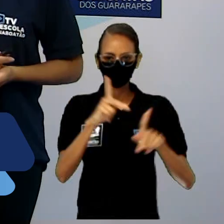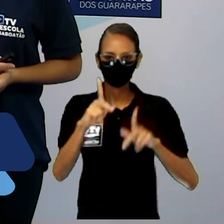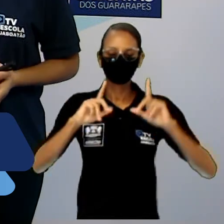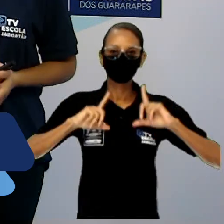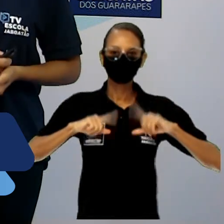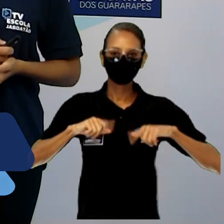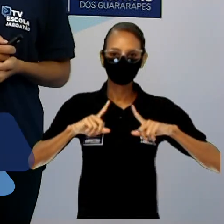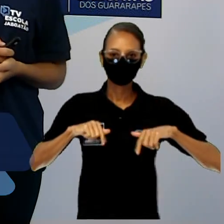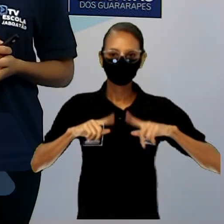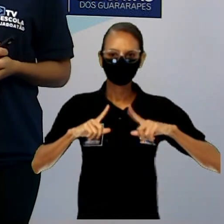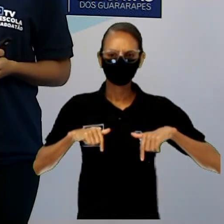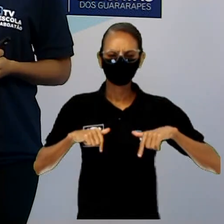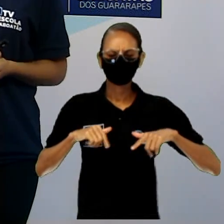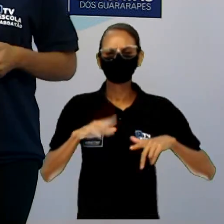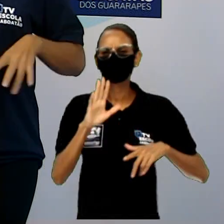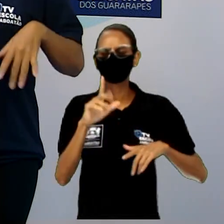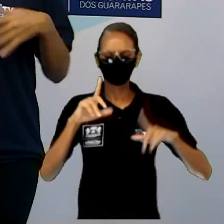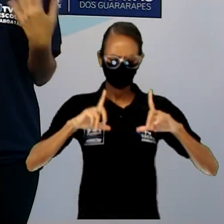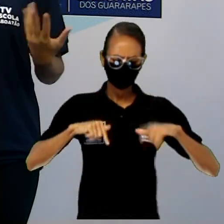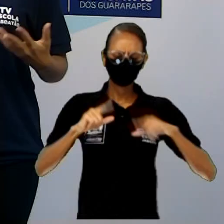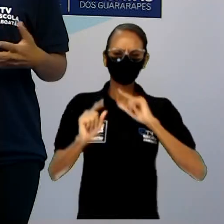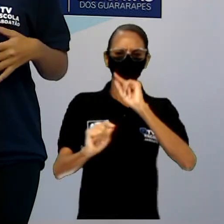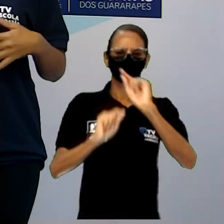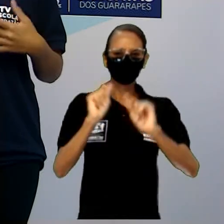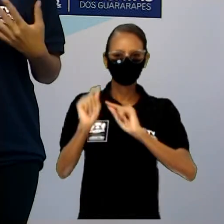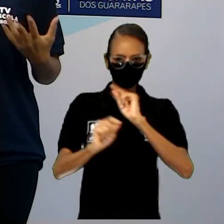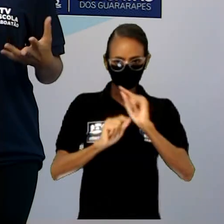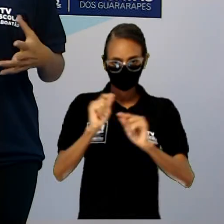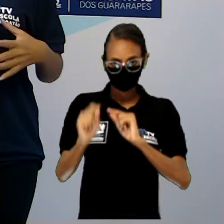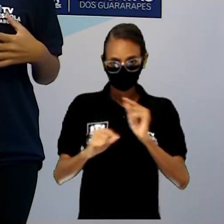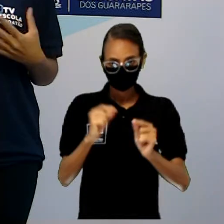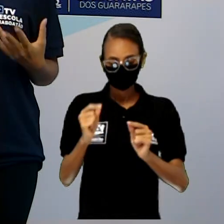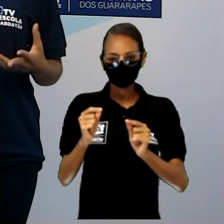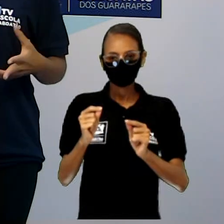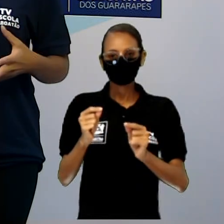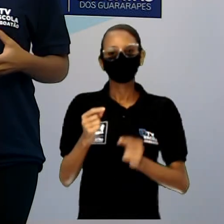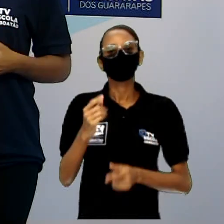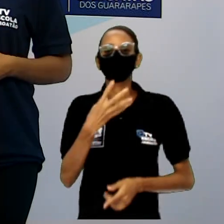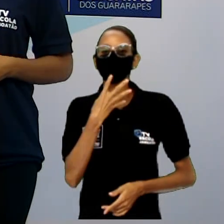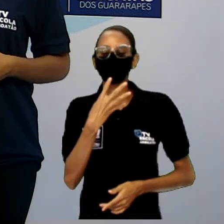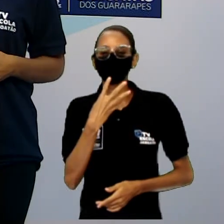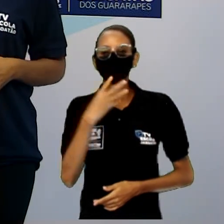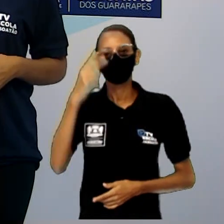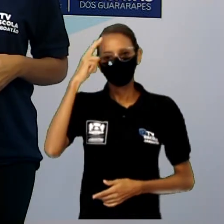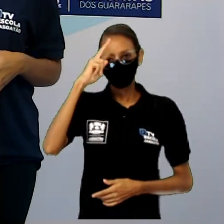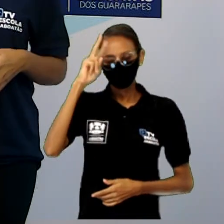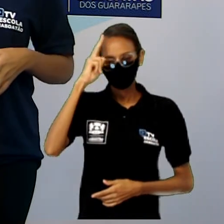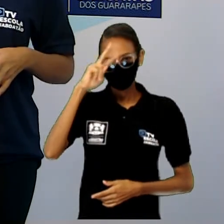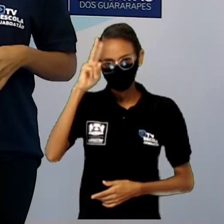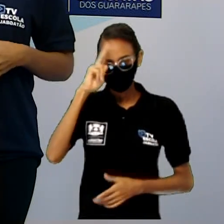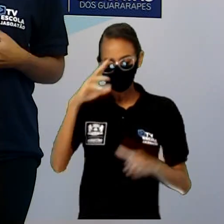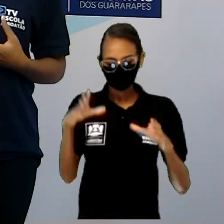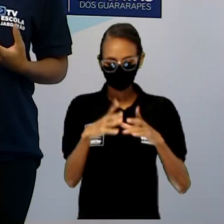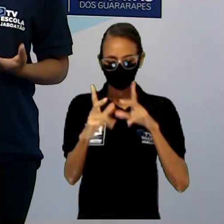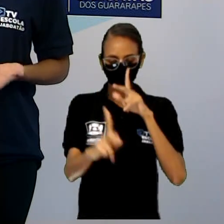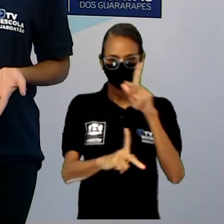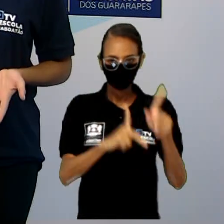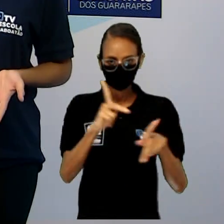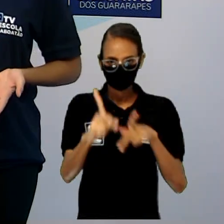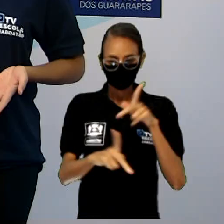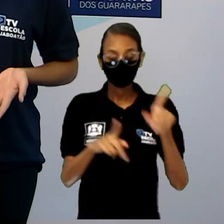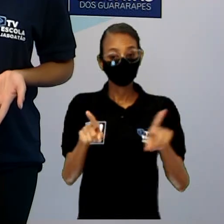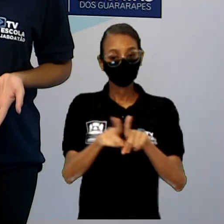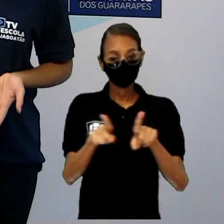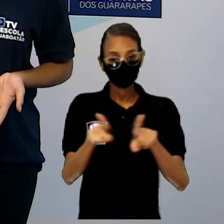vocês já devem ter ouvido falar. Na aula de hoje a gente vai conhecer aí um pouco da história desses povos da antiguidade e da sua